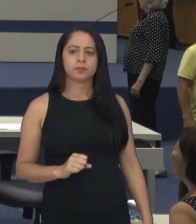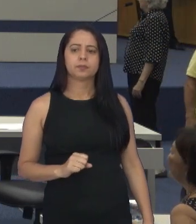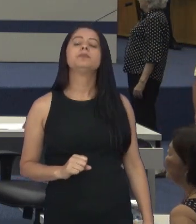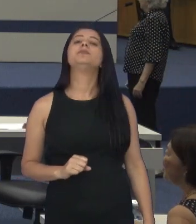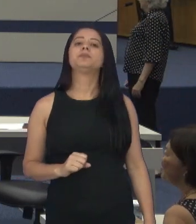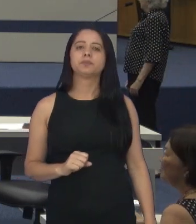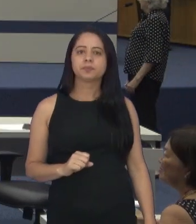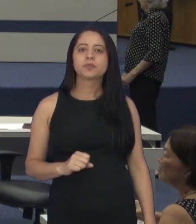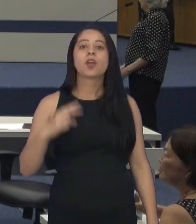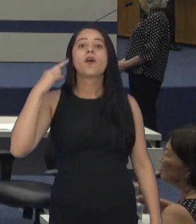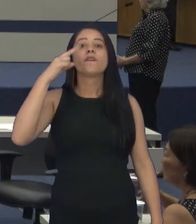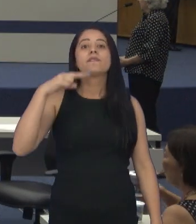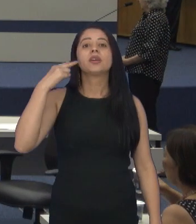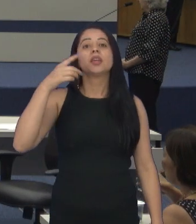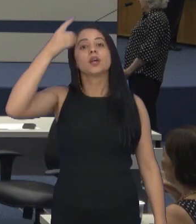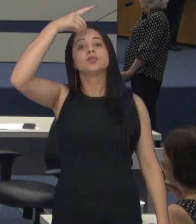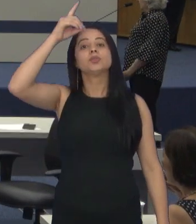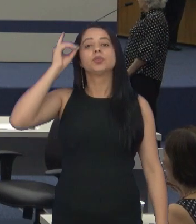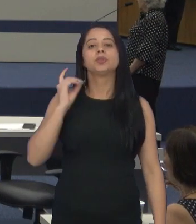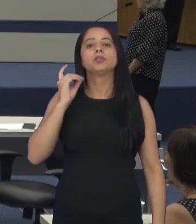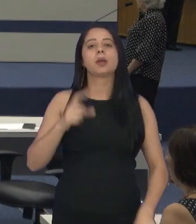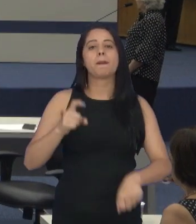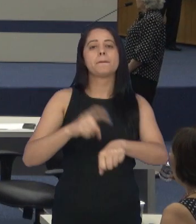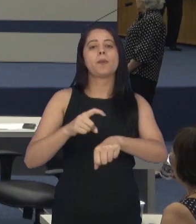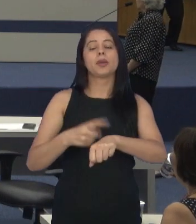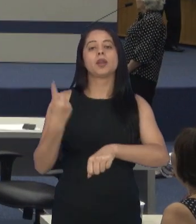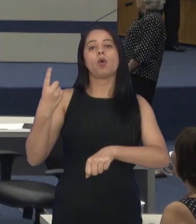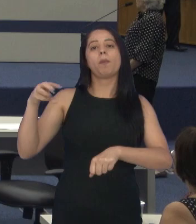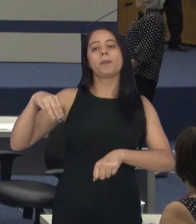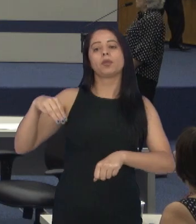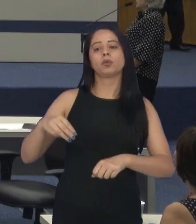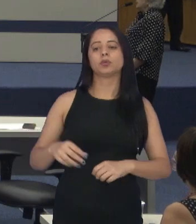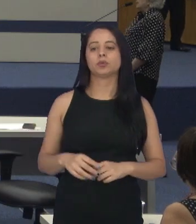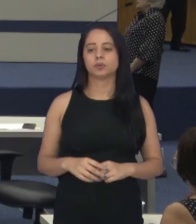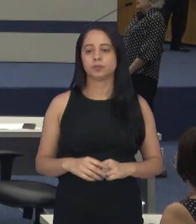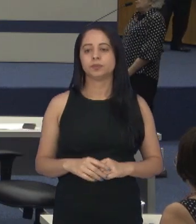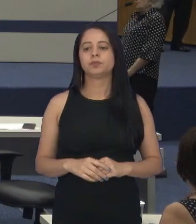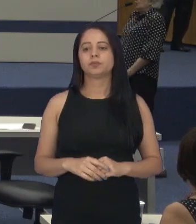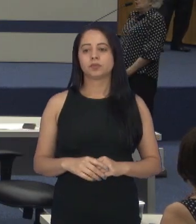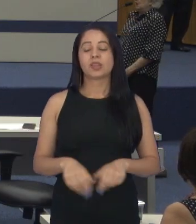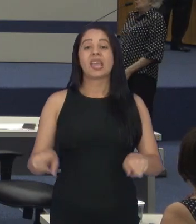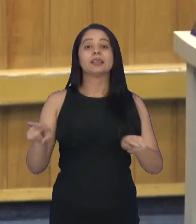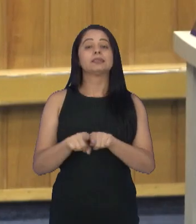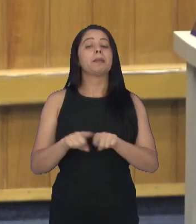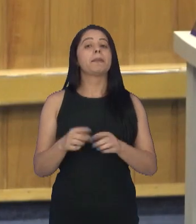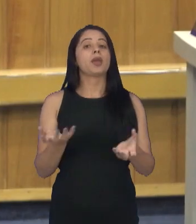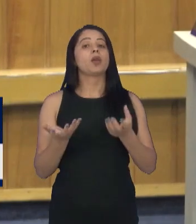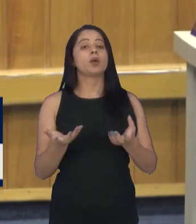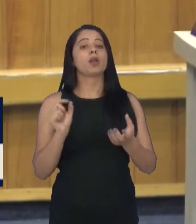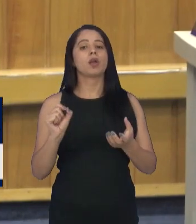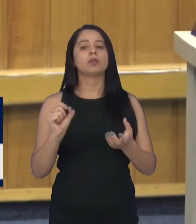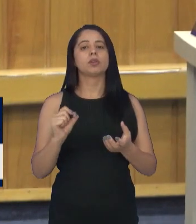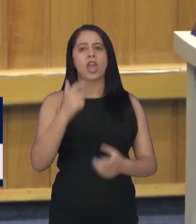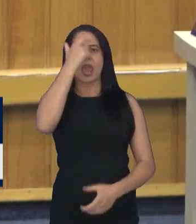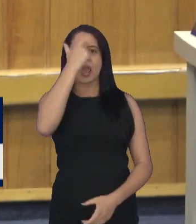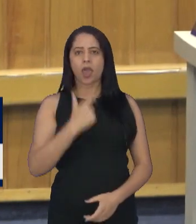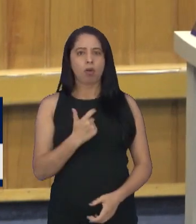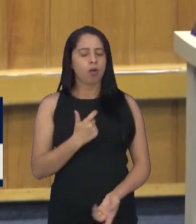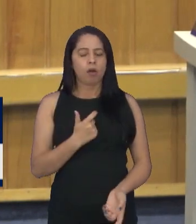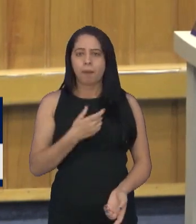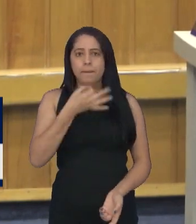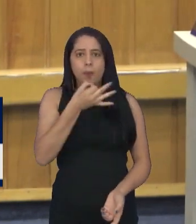Com a palavra, a vereadora Dulce Rita, com tempo de 1 minuto, vereadora. Senhor presidente, também quero aqui manifestar minha